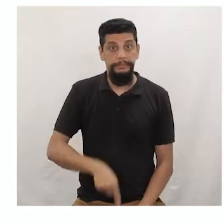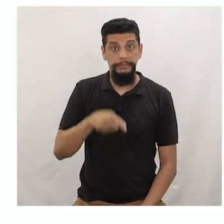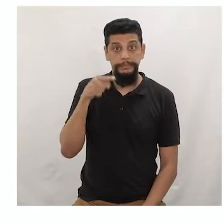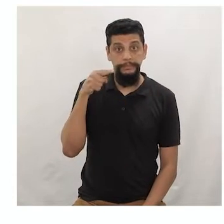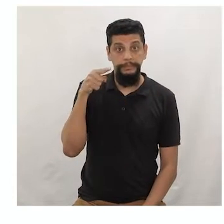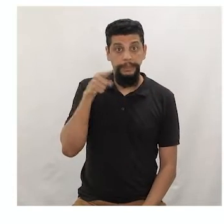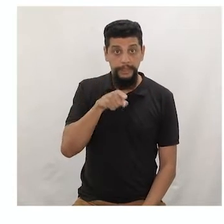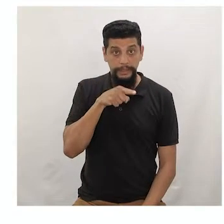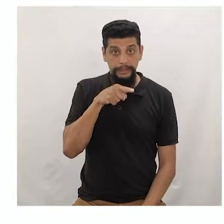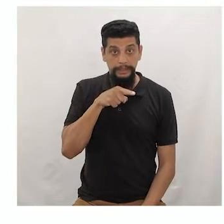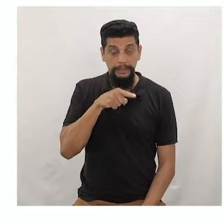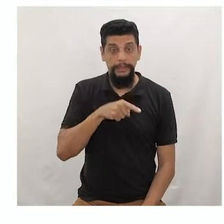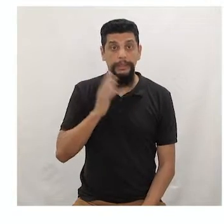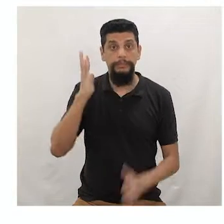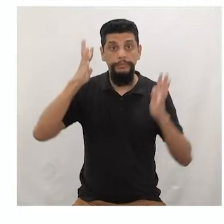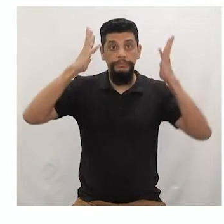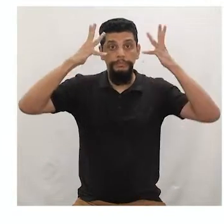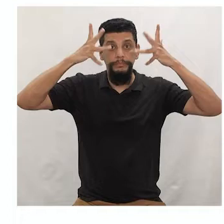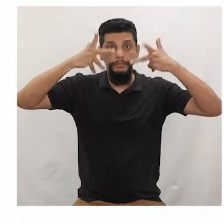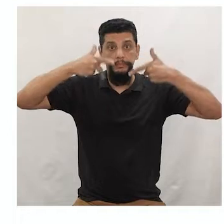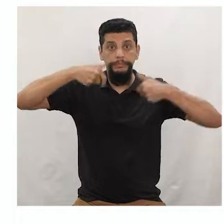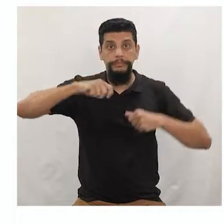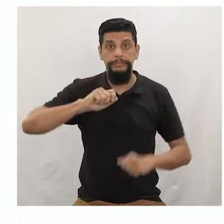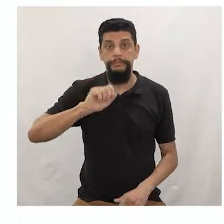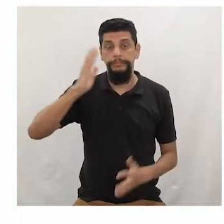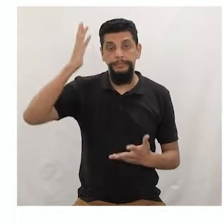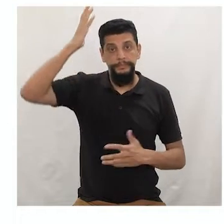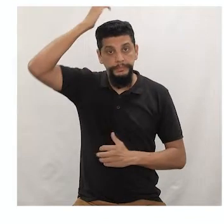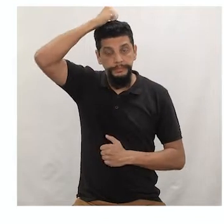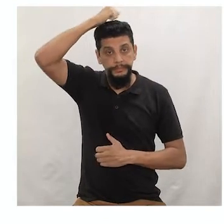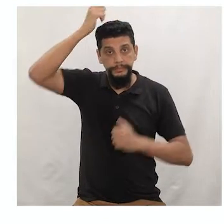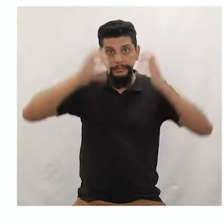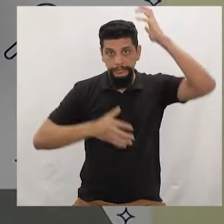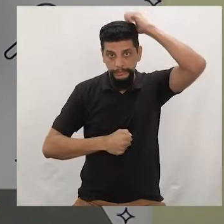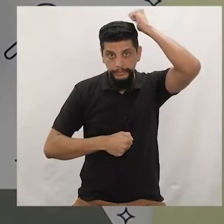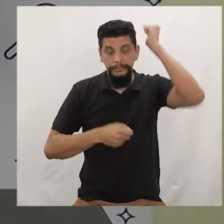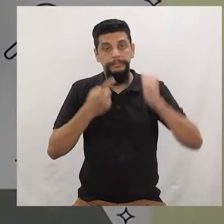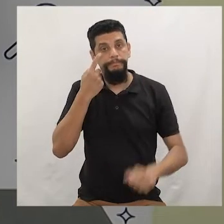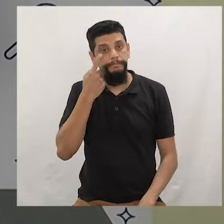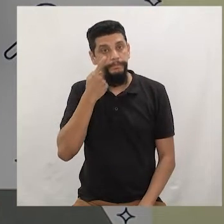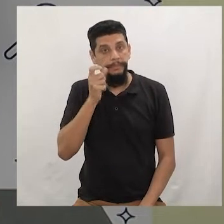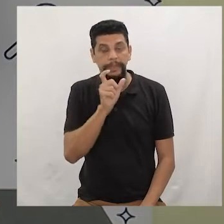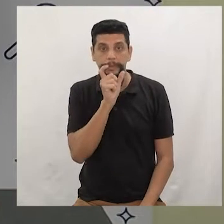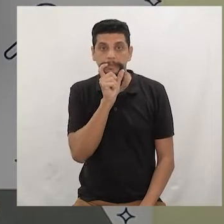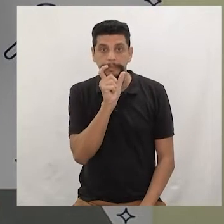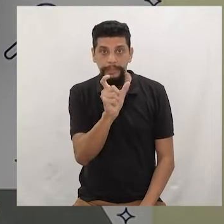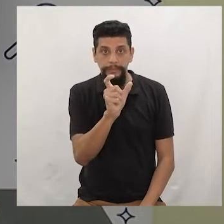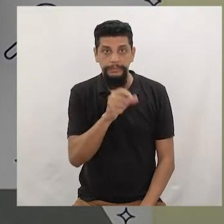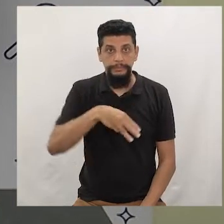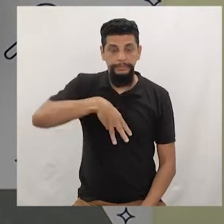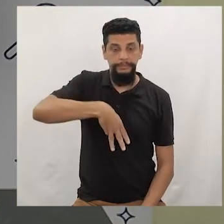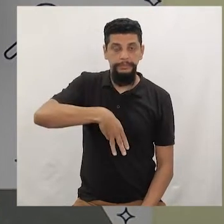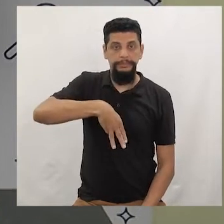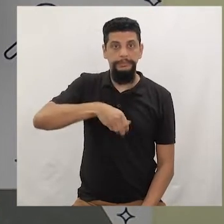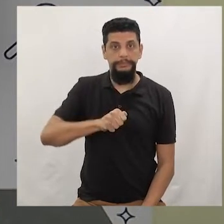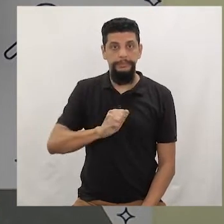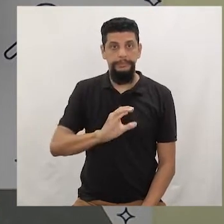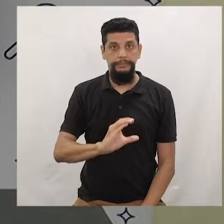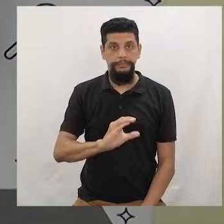Este é o animal macaco. E observe lá. Olha só, a palavrinha